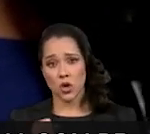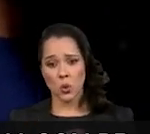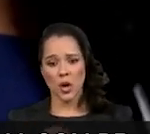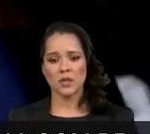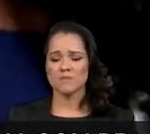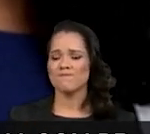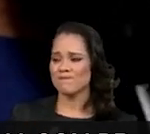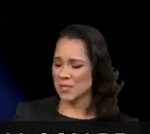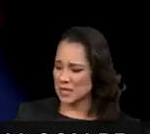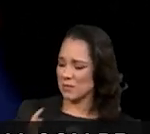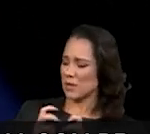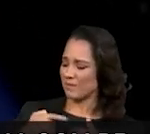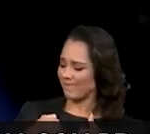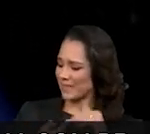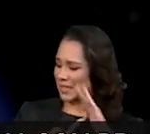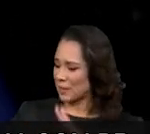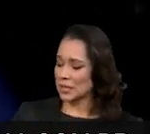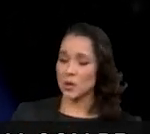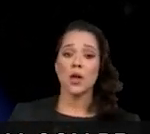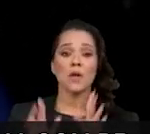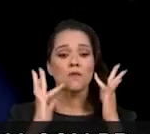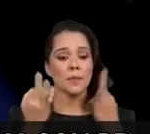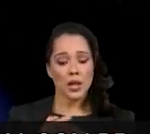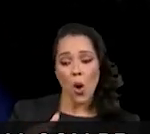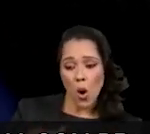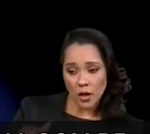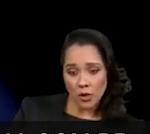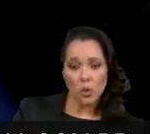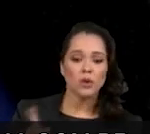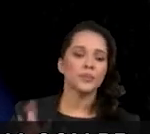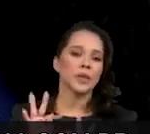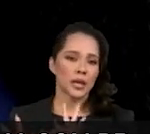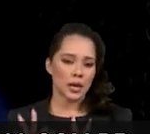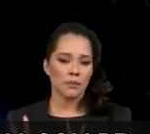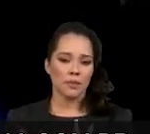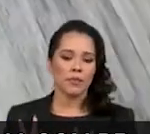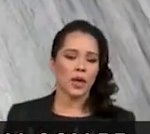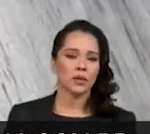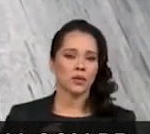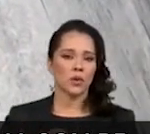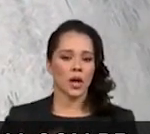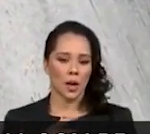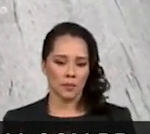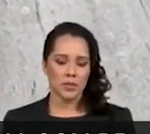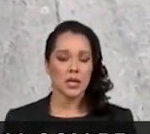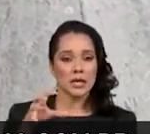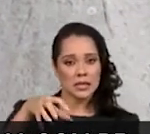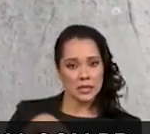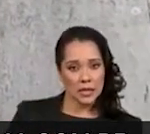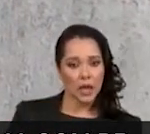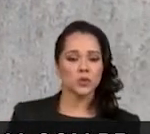que sofre de depressão. Orientada por familiares, Ana buscou tratamento em um CAPS, Centro de